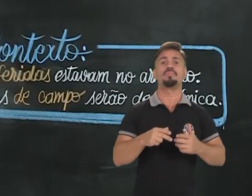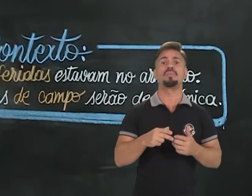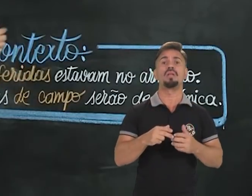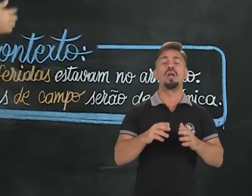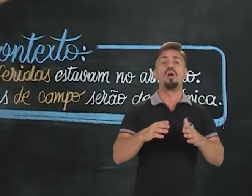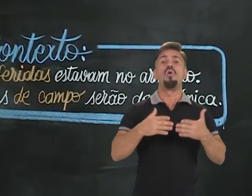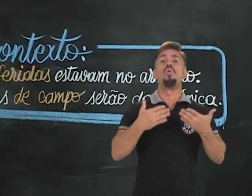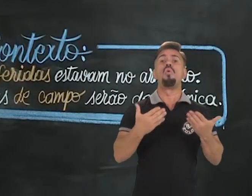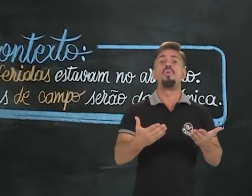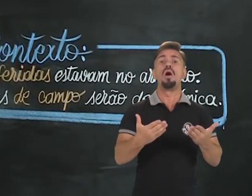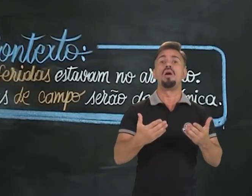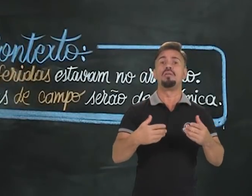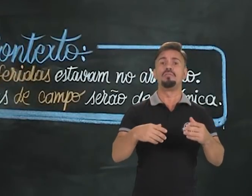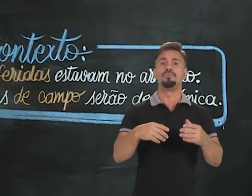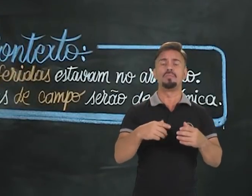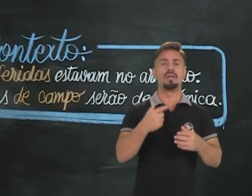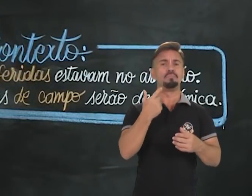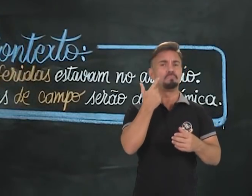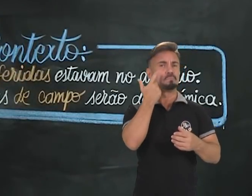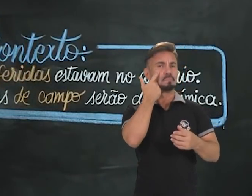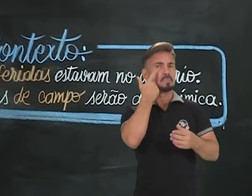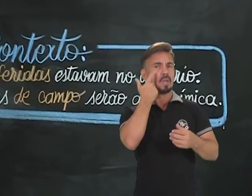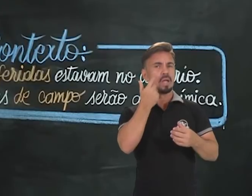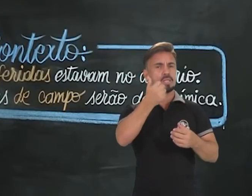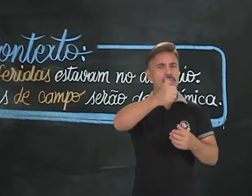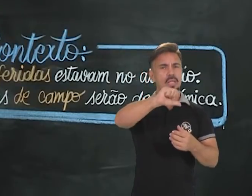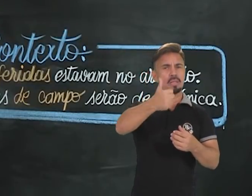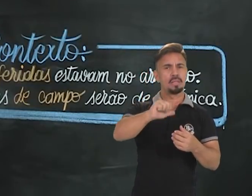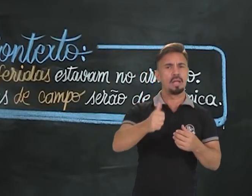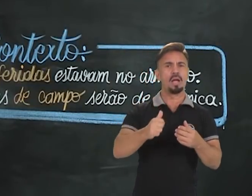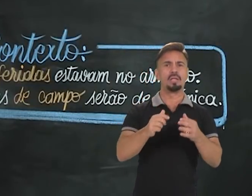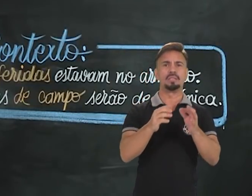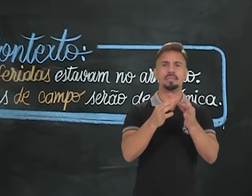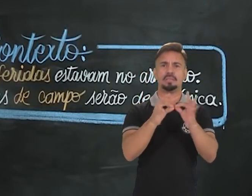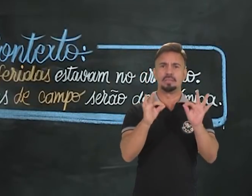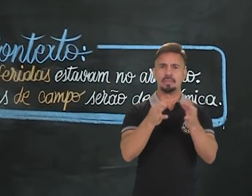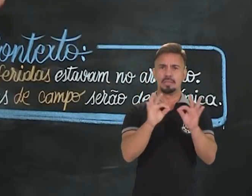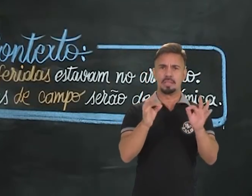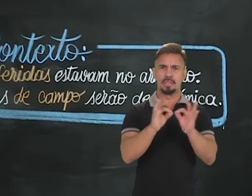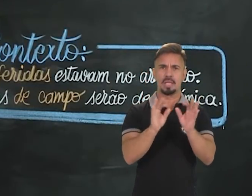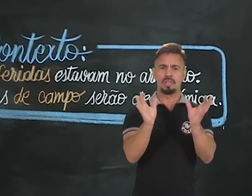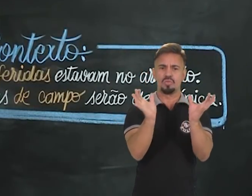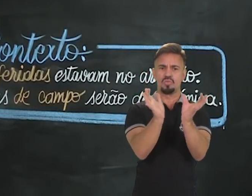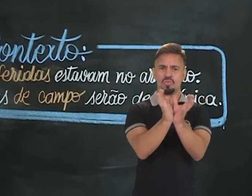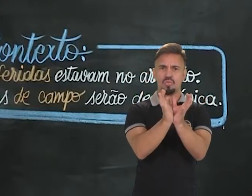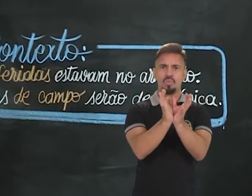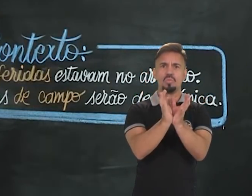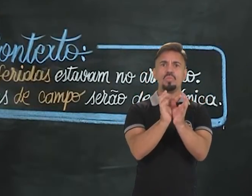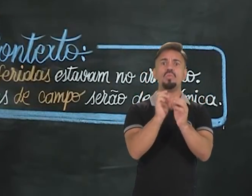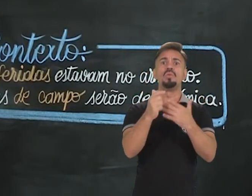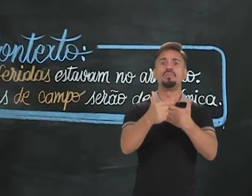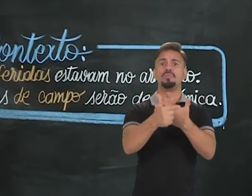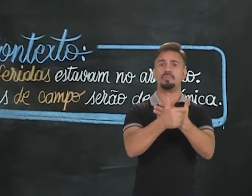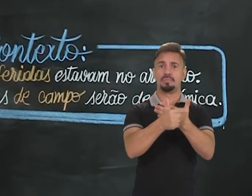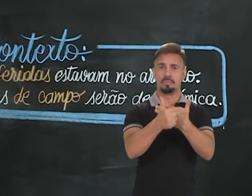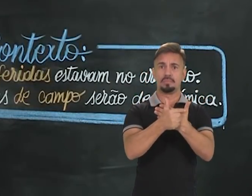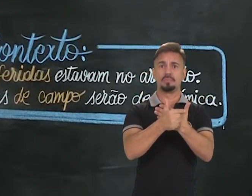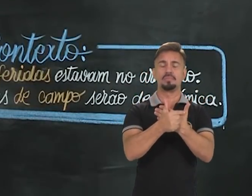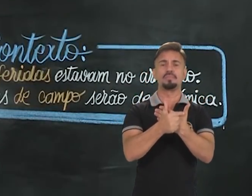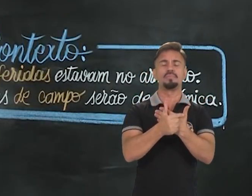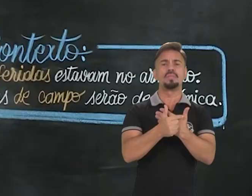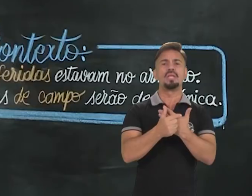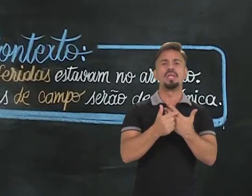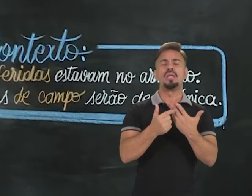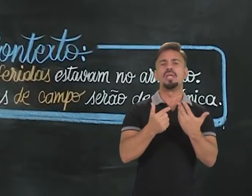que quando vai se fazer uma análise sintática, a gente não está mais no grupo das classes, a gente está no grupo das funções. É como se